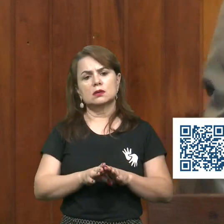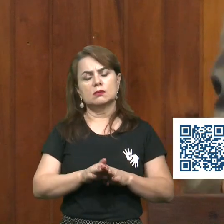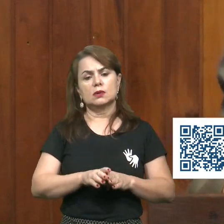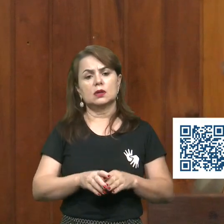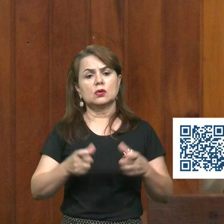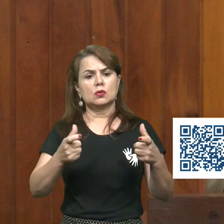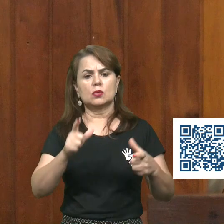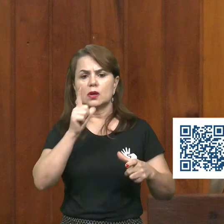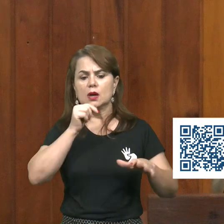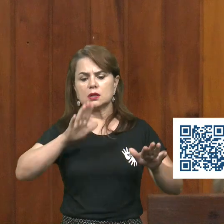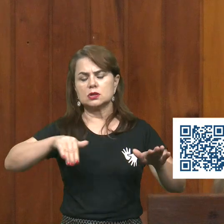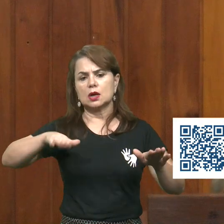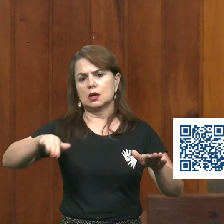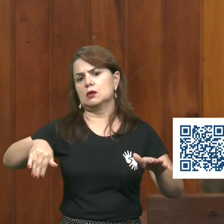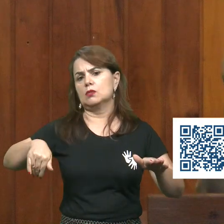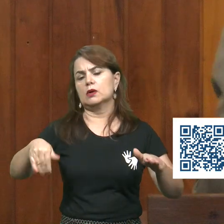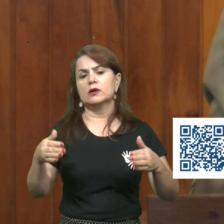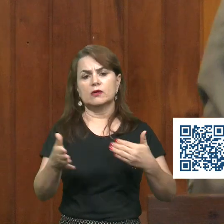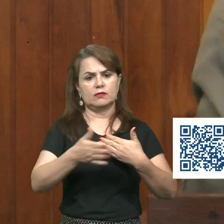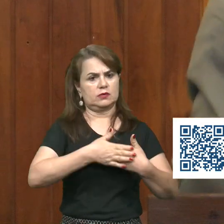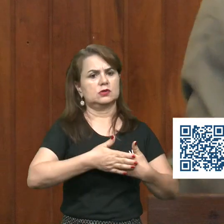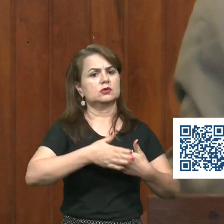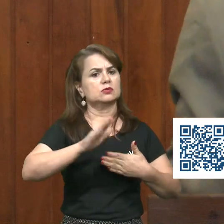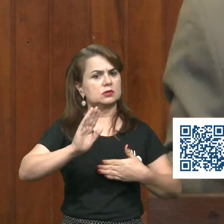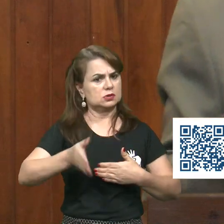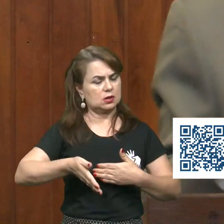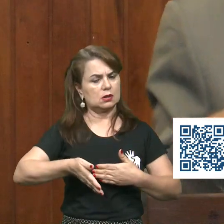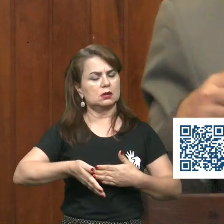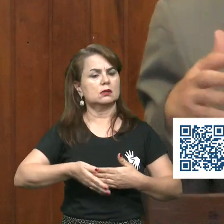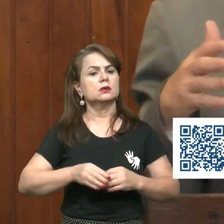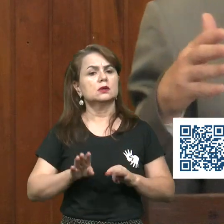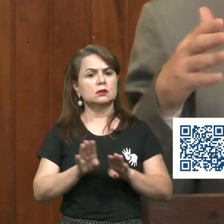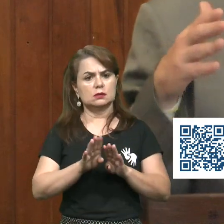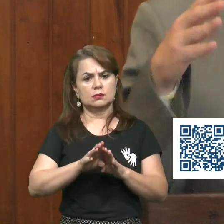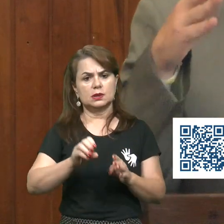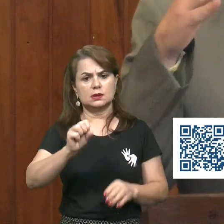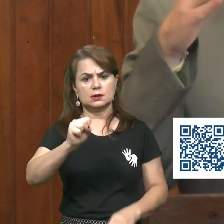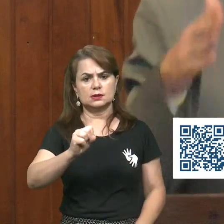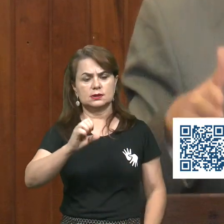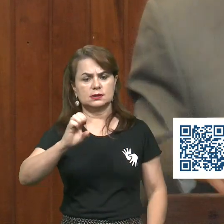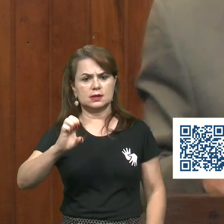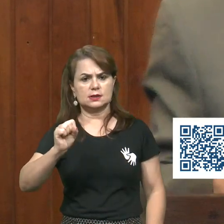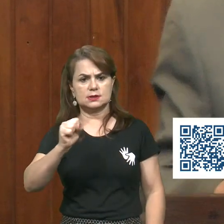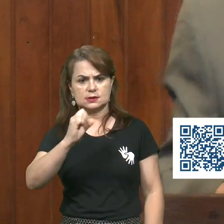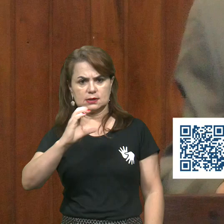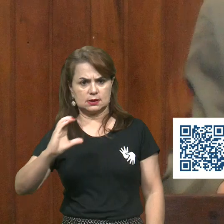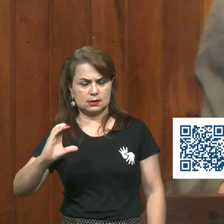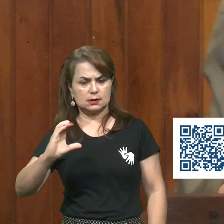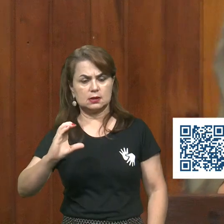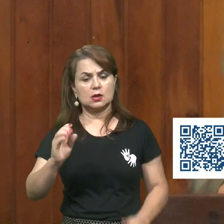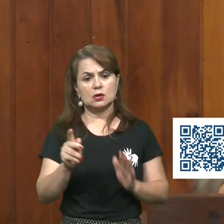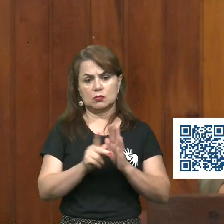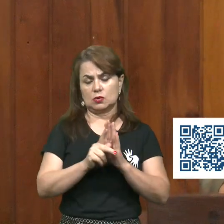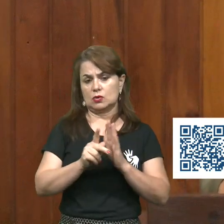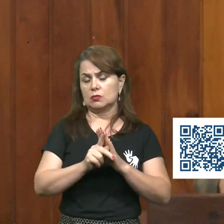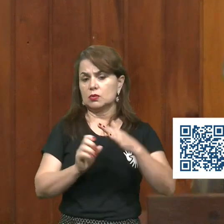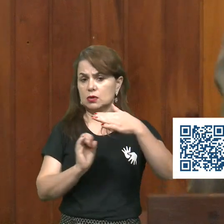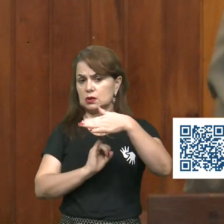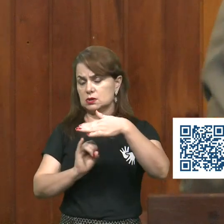fortalecimento do SESC de Marília. O SESC faz parte do conjunto das organizações das entidades corporativas